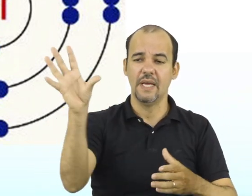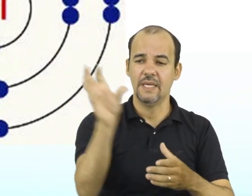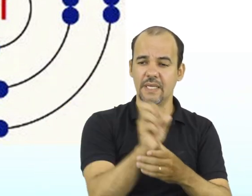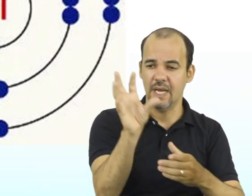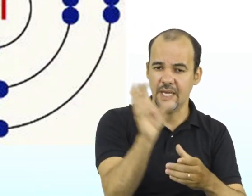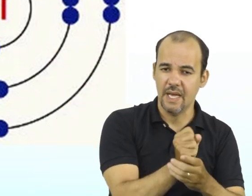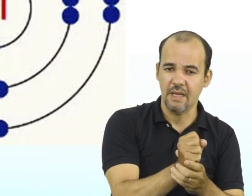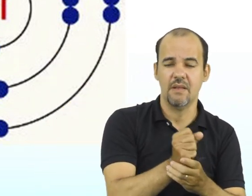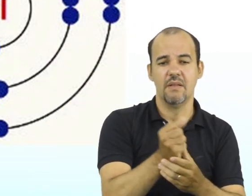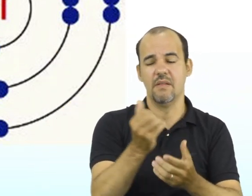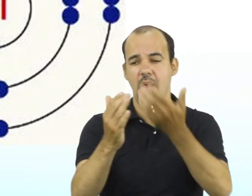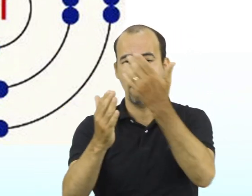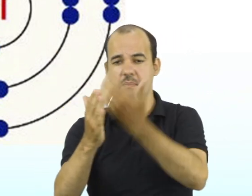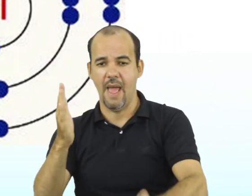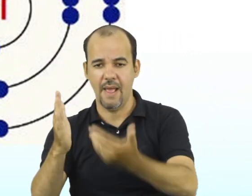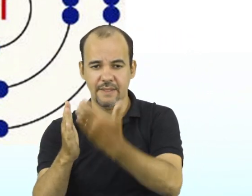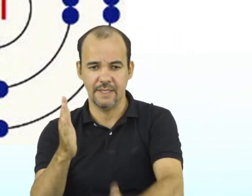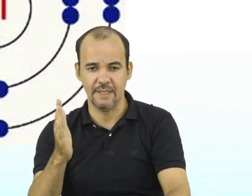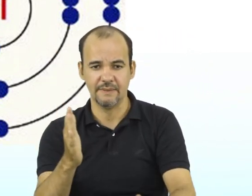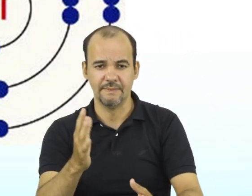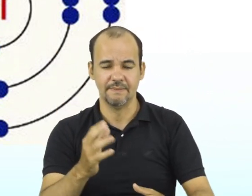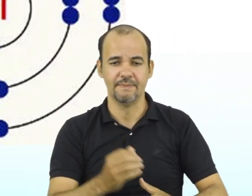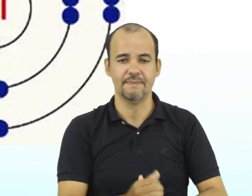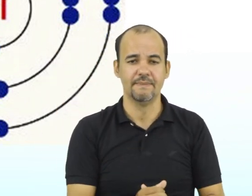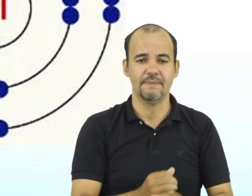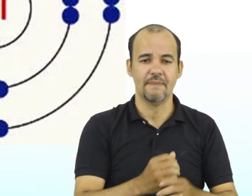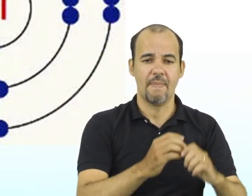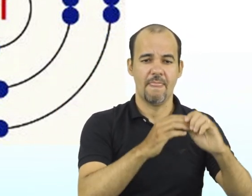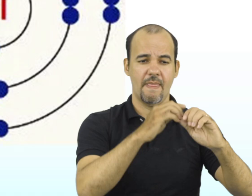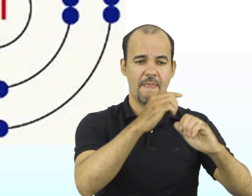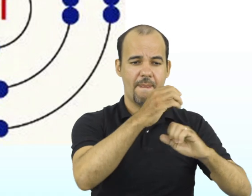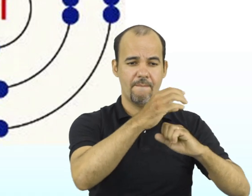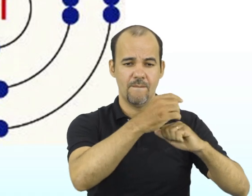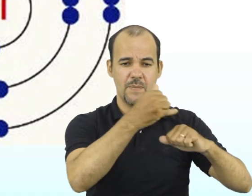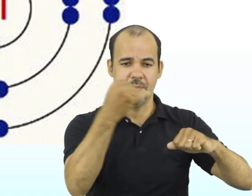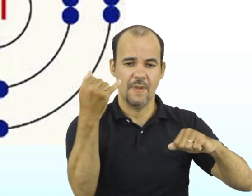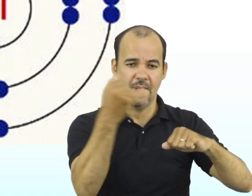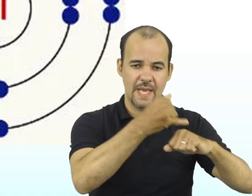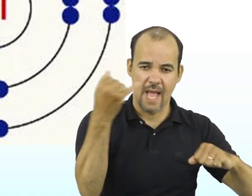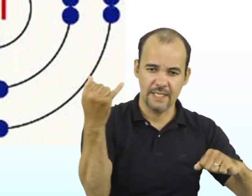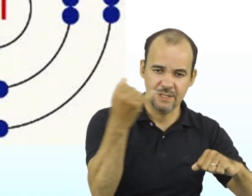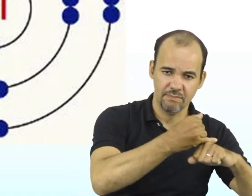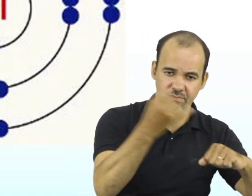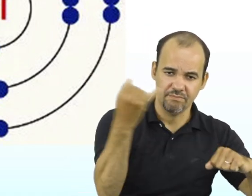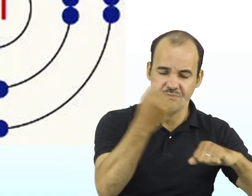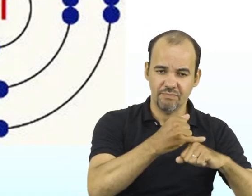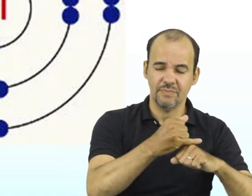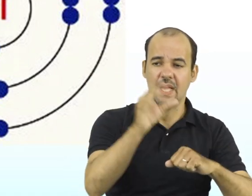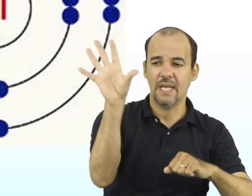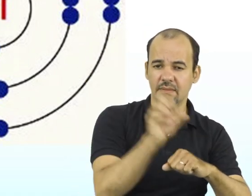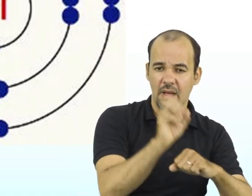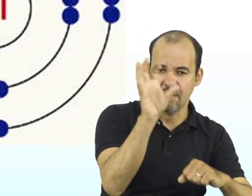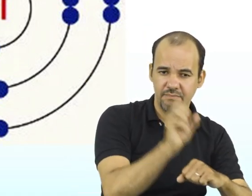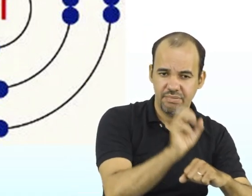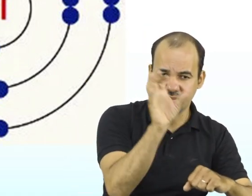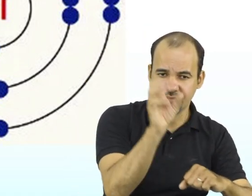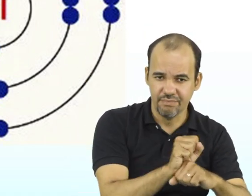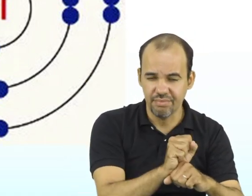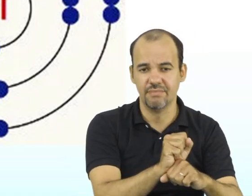print. Olha aí, o cátion, carga positiva. Se é positivo, ele perdeu o elétron. Tira o